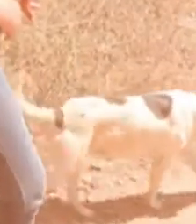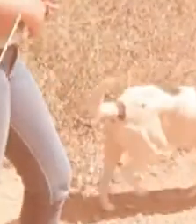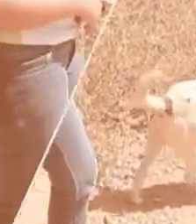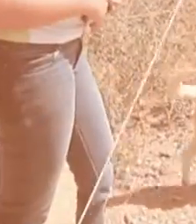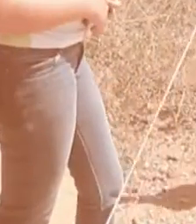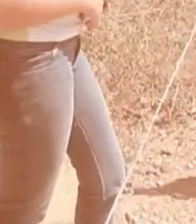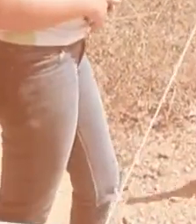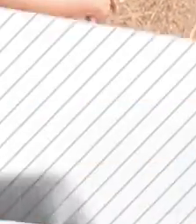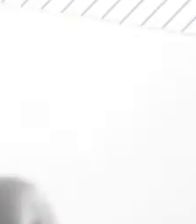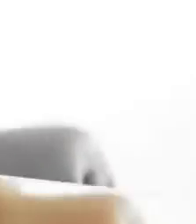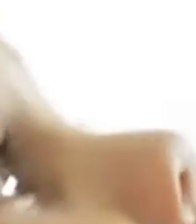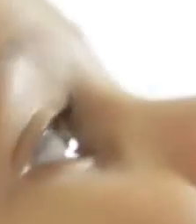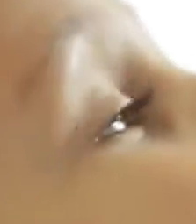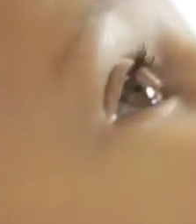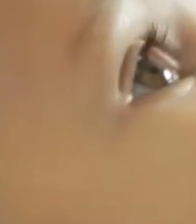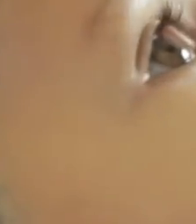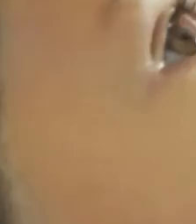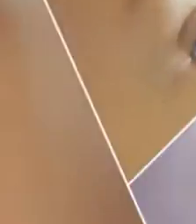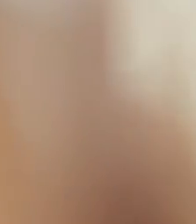Música